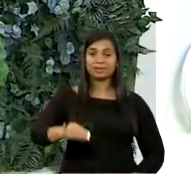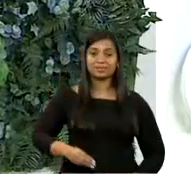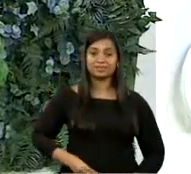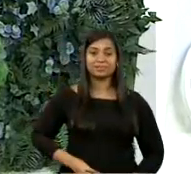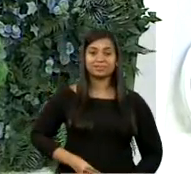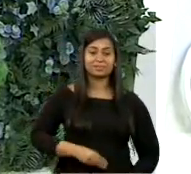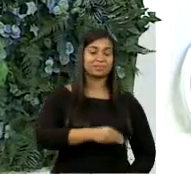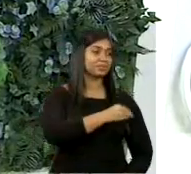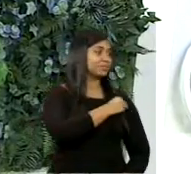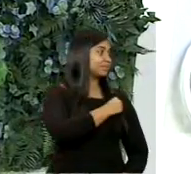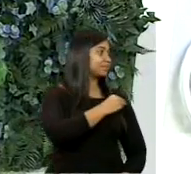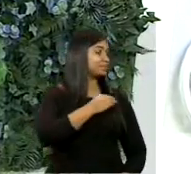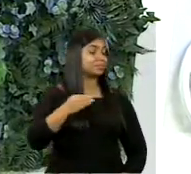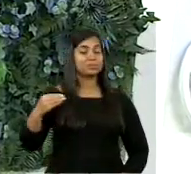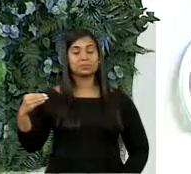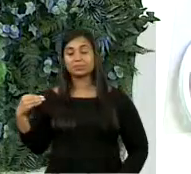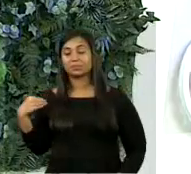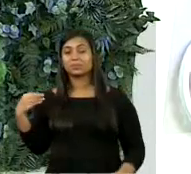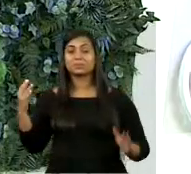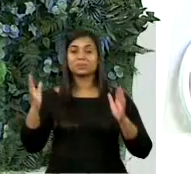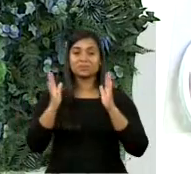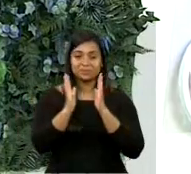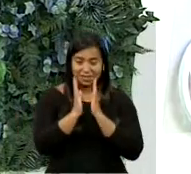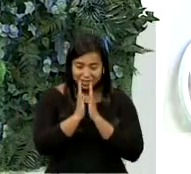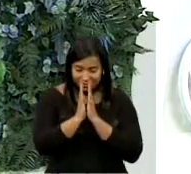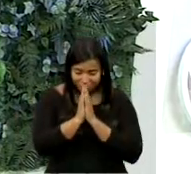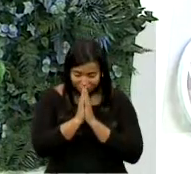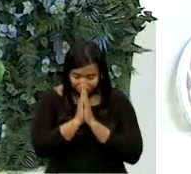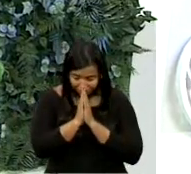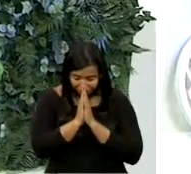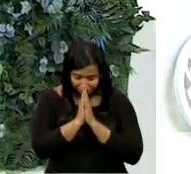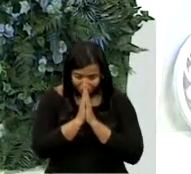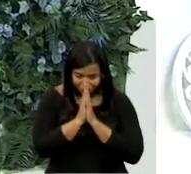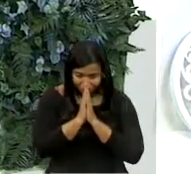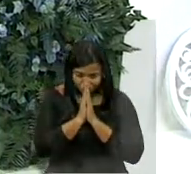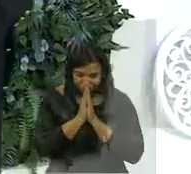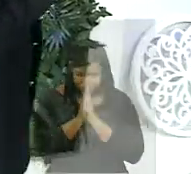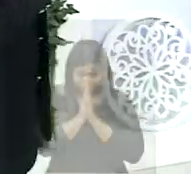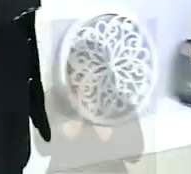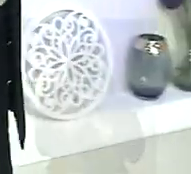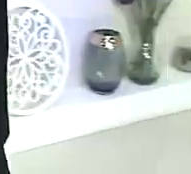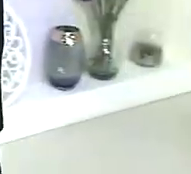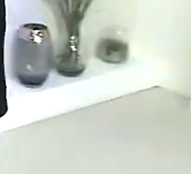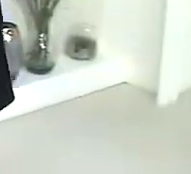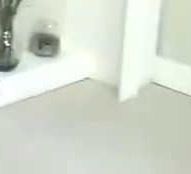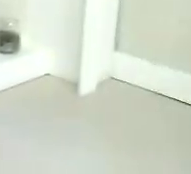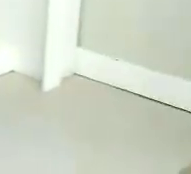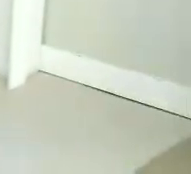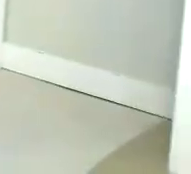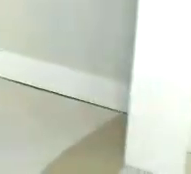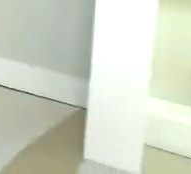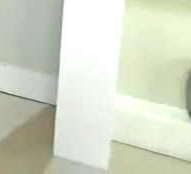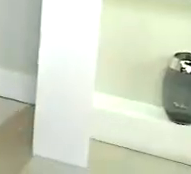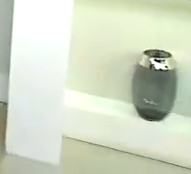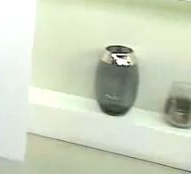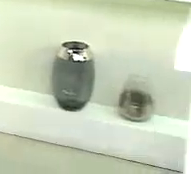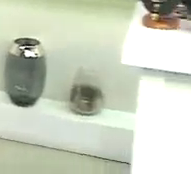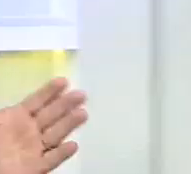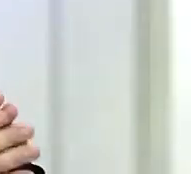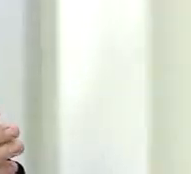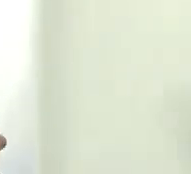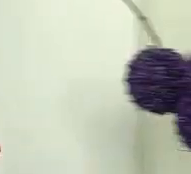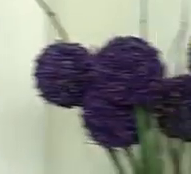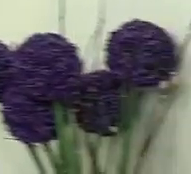em nome do Pai e do Filho e do Espírito Santo. Amém. Como rezar o Santo Terço acalma o coração, não é verdade,